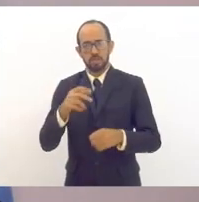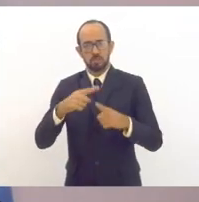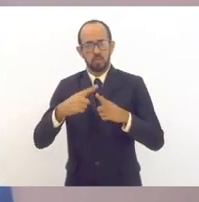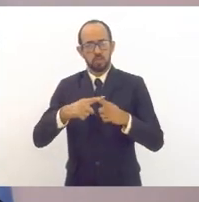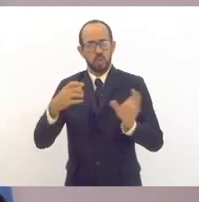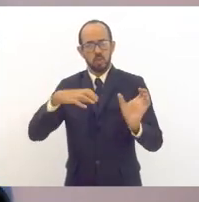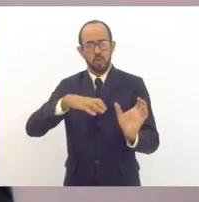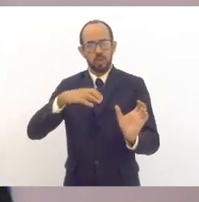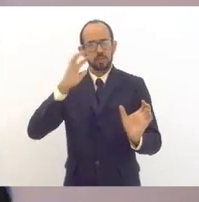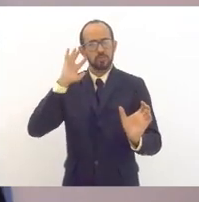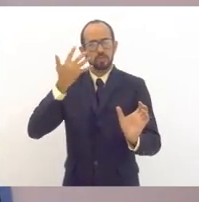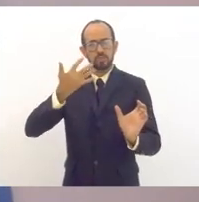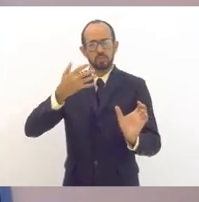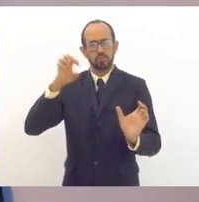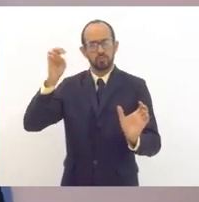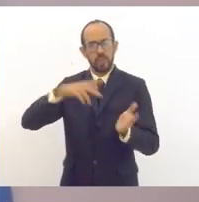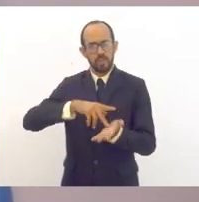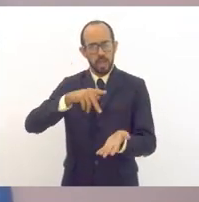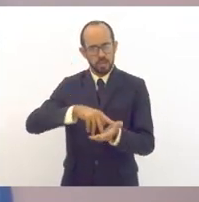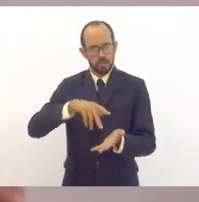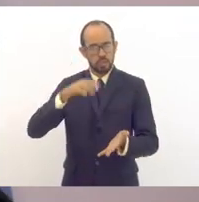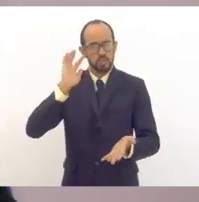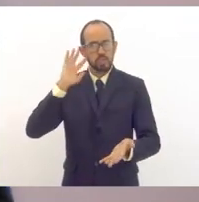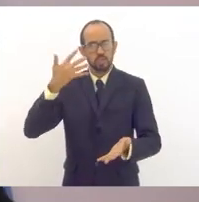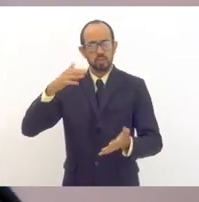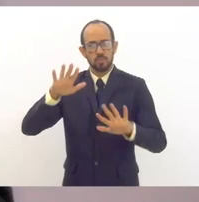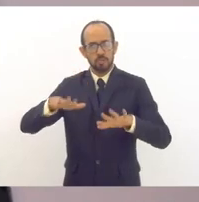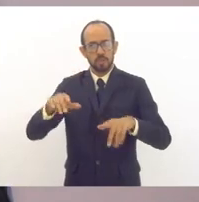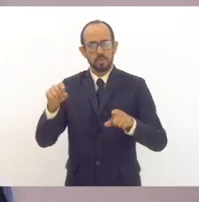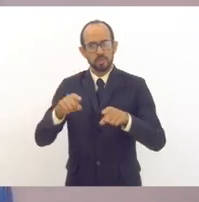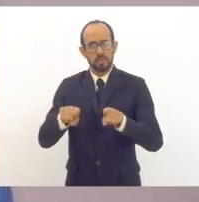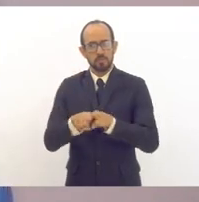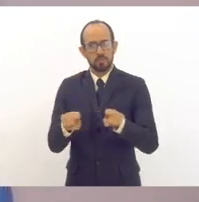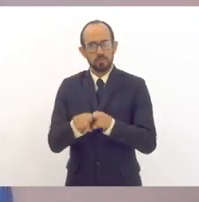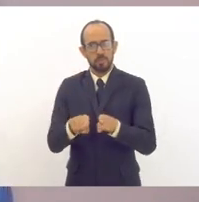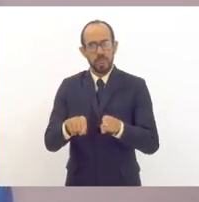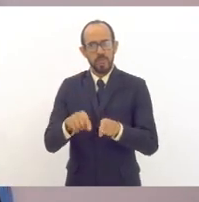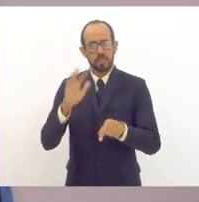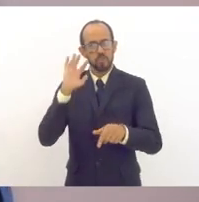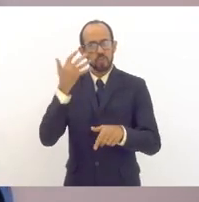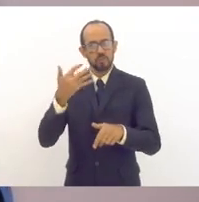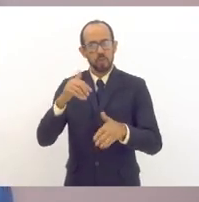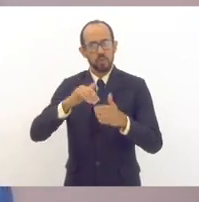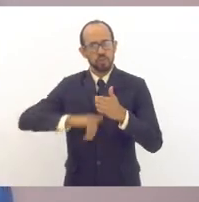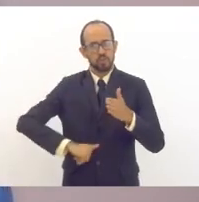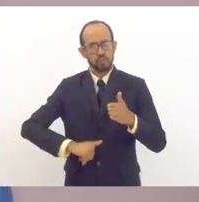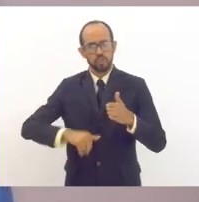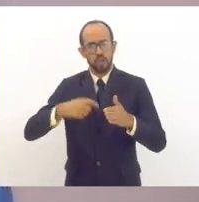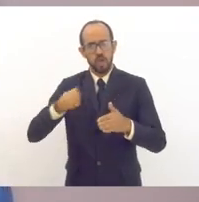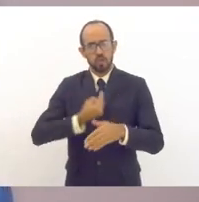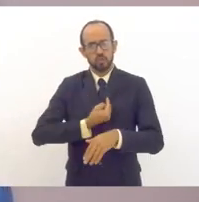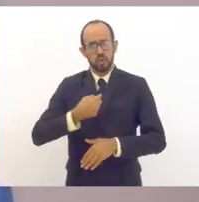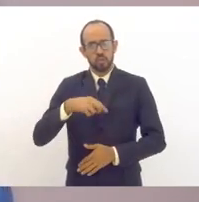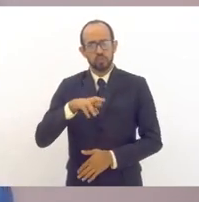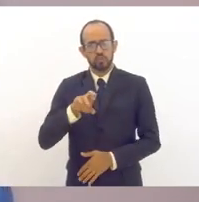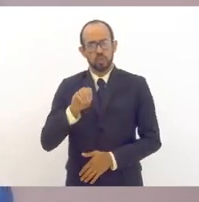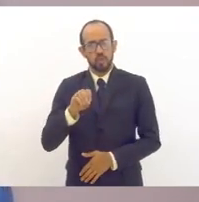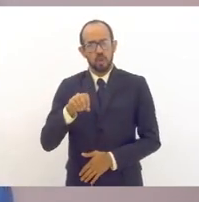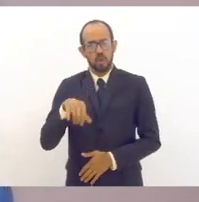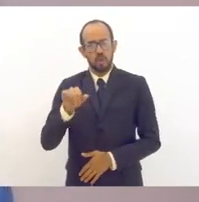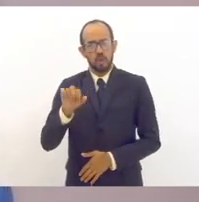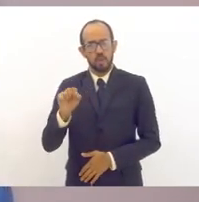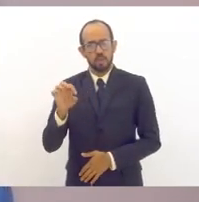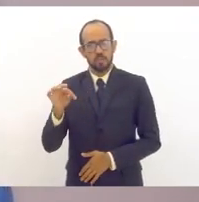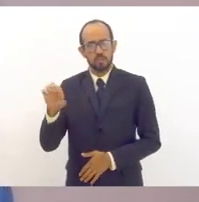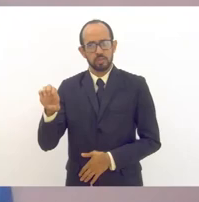decidiu É verdade congresso decidiu mas decidiu também retirar os nossos joias que nós estamos por eliminar até hoje é